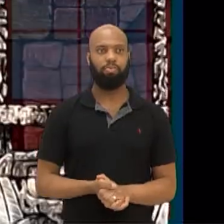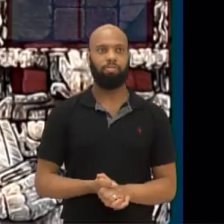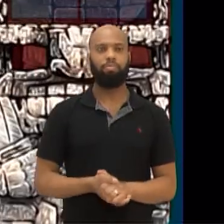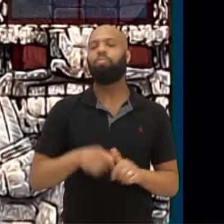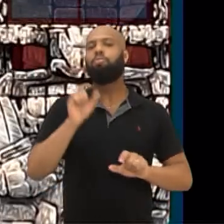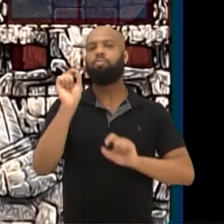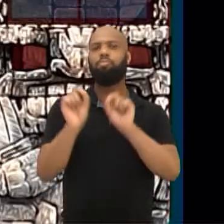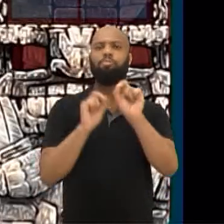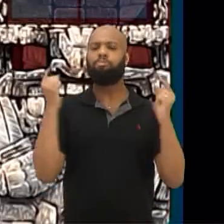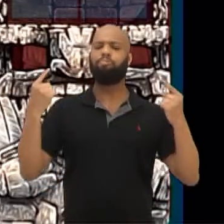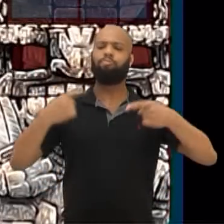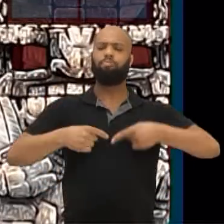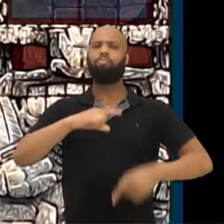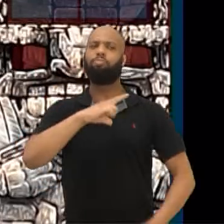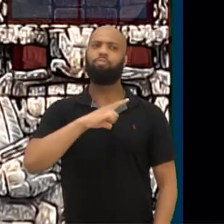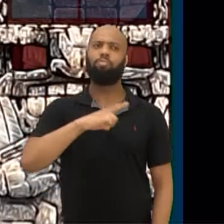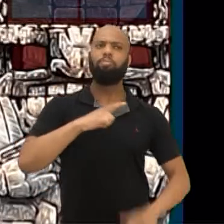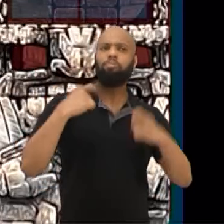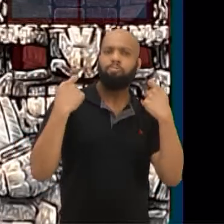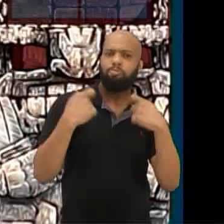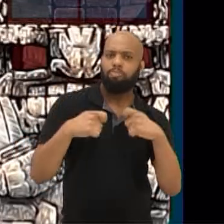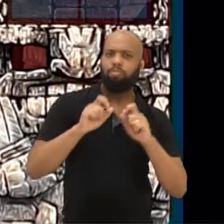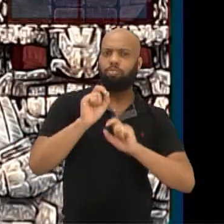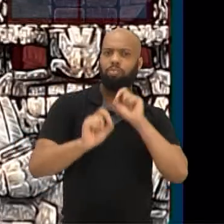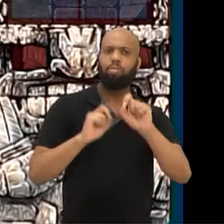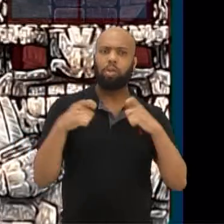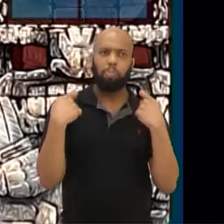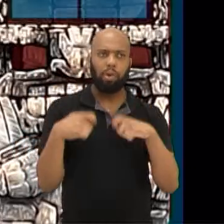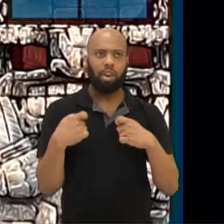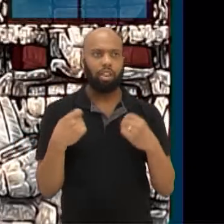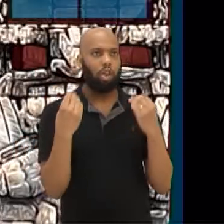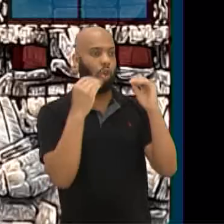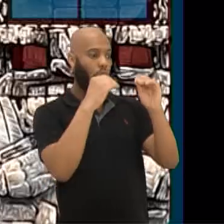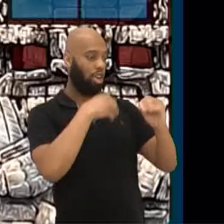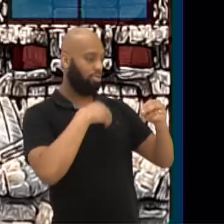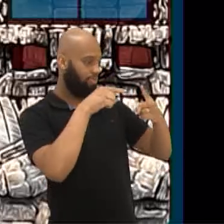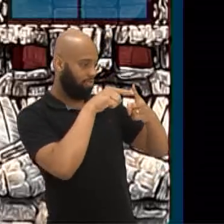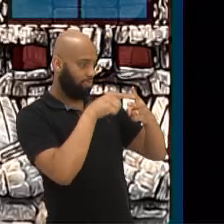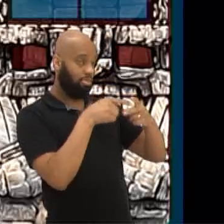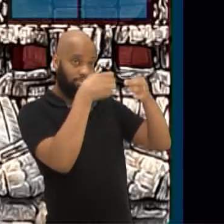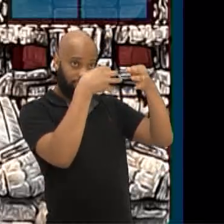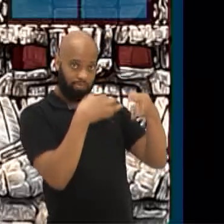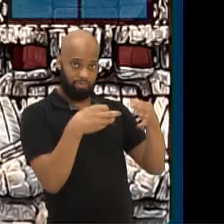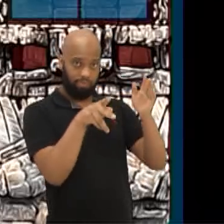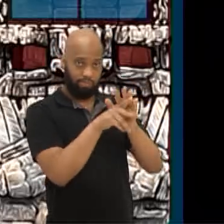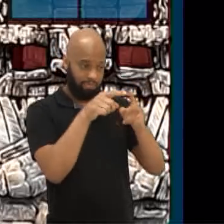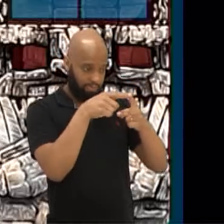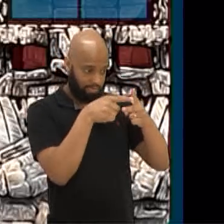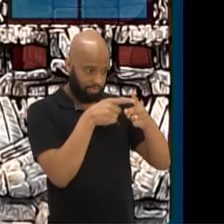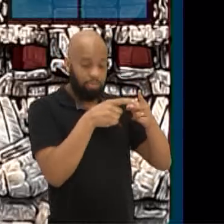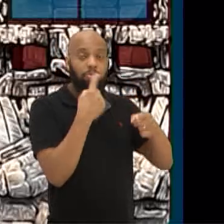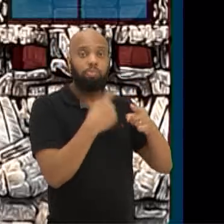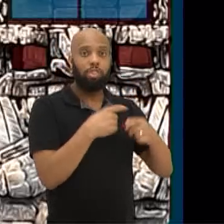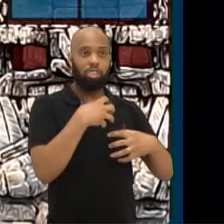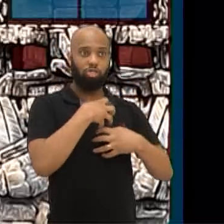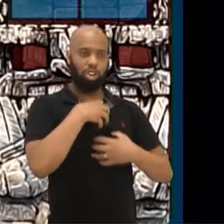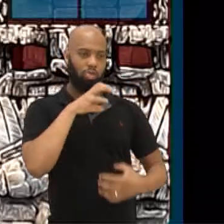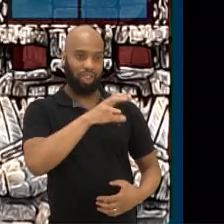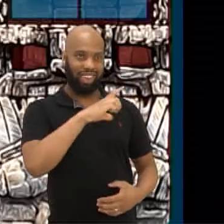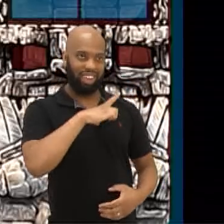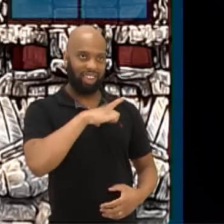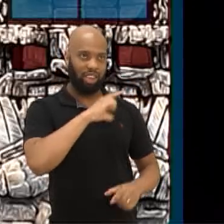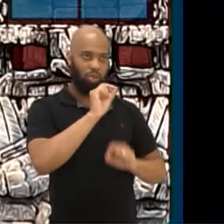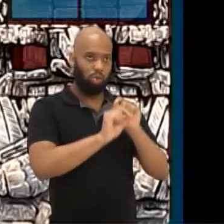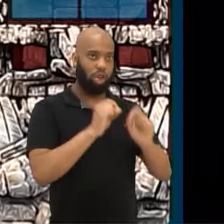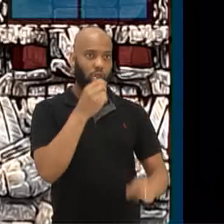Qual que é o nosso desafio nesse jogo? A gente precisa colocar a inclinação correta do ângulo para que o raio